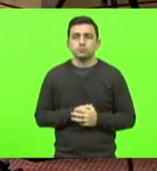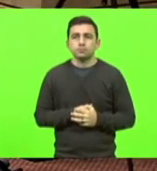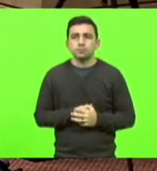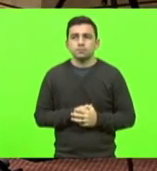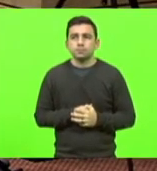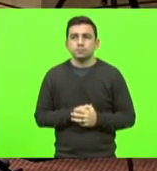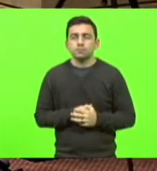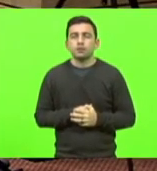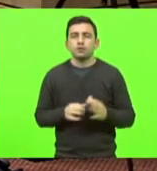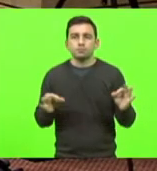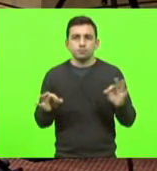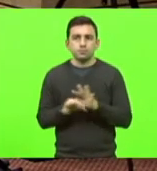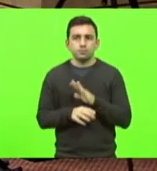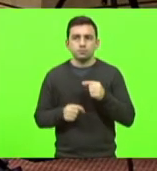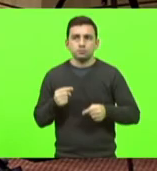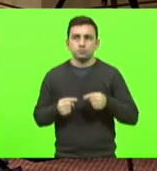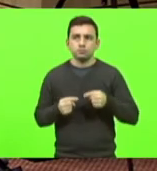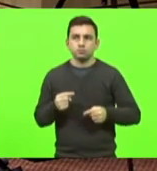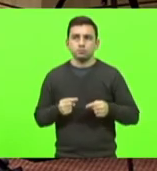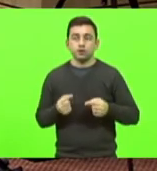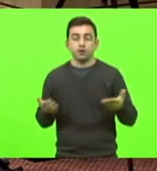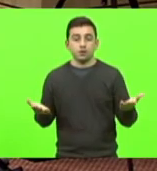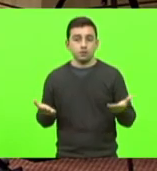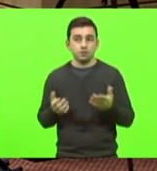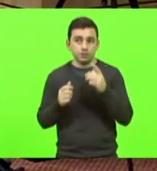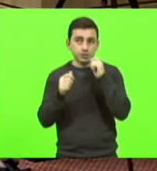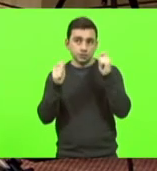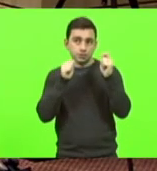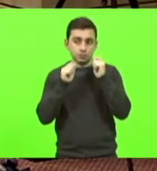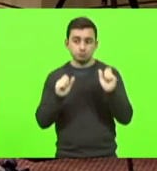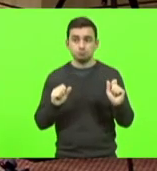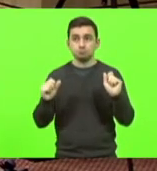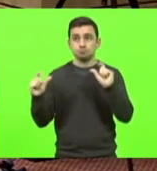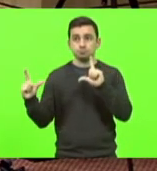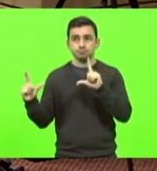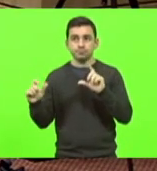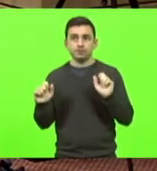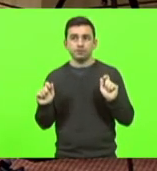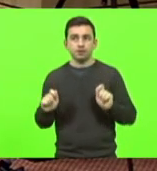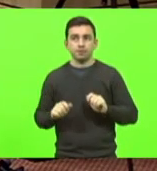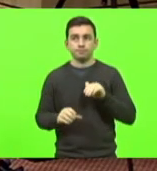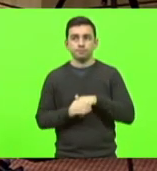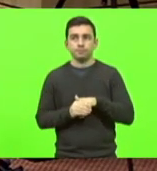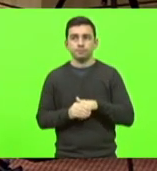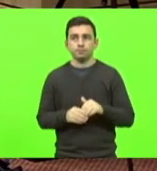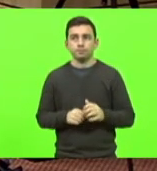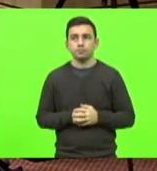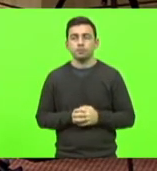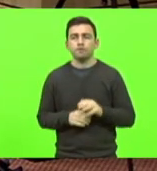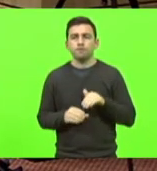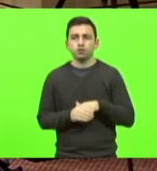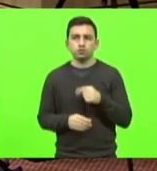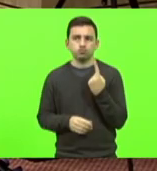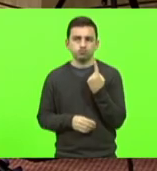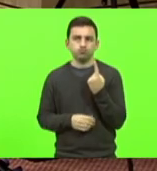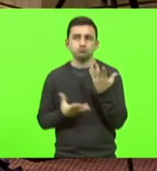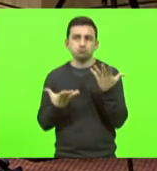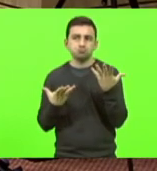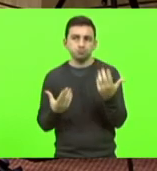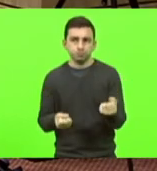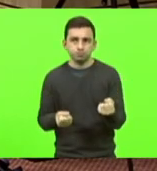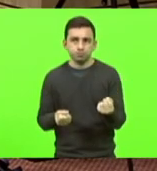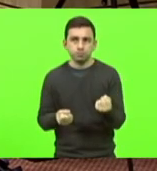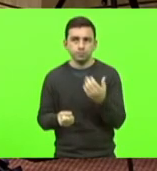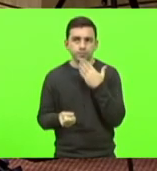sarrada a discussão peça assessoria que abra o painel para o senhor dos Senhores deputados possam exercer seu direito de voto quem vota um vota a favor do